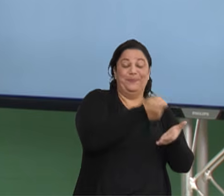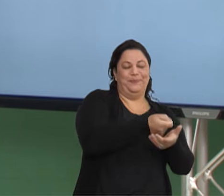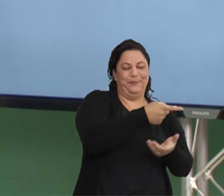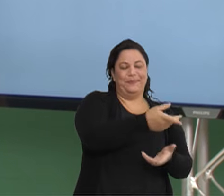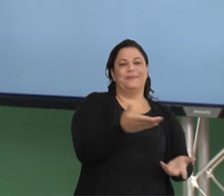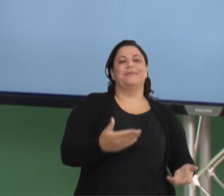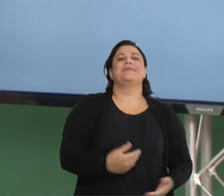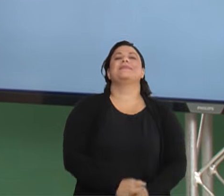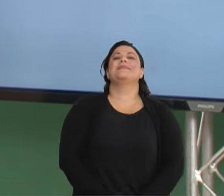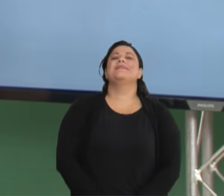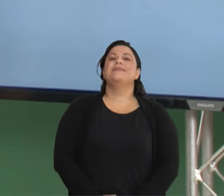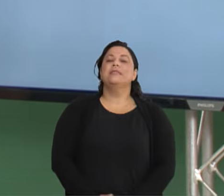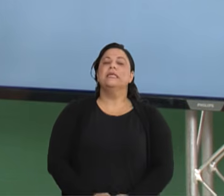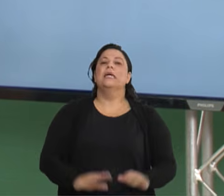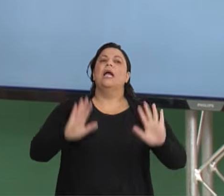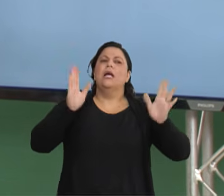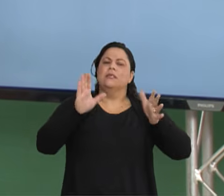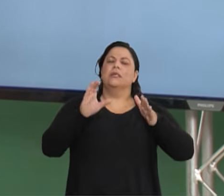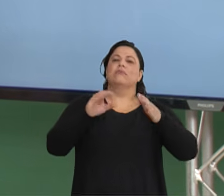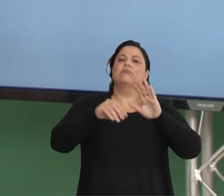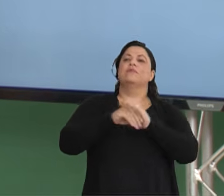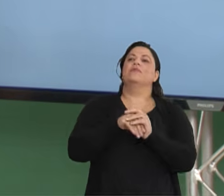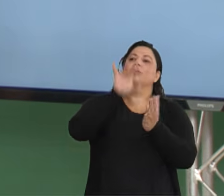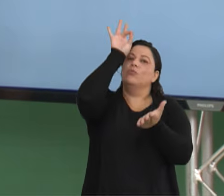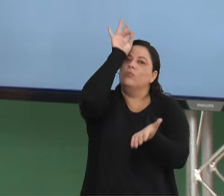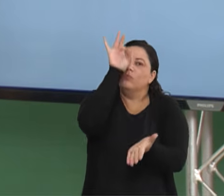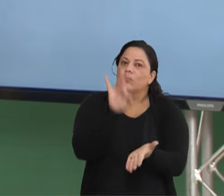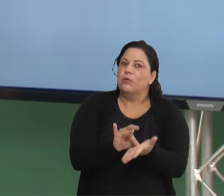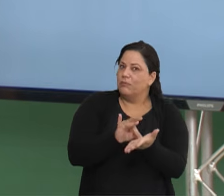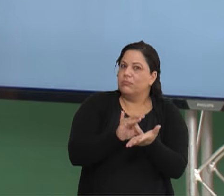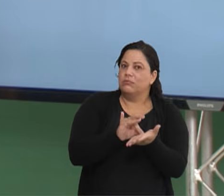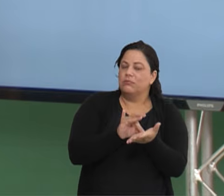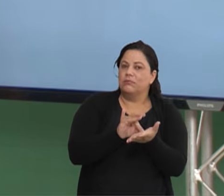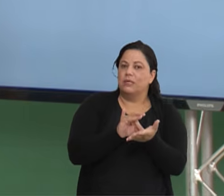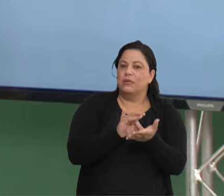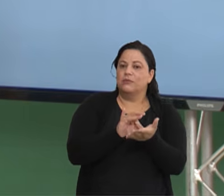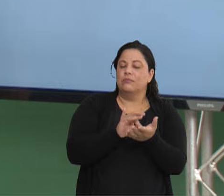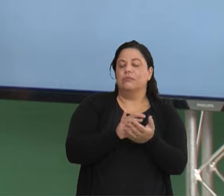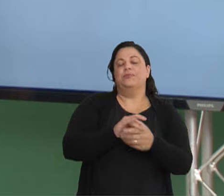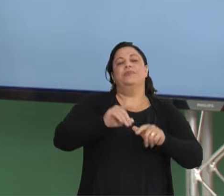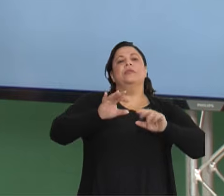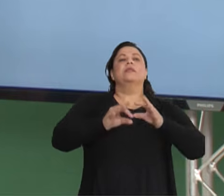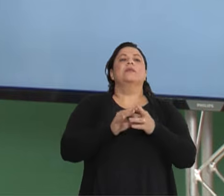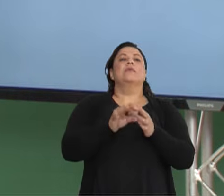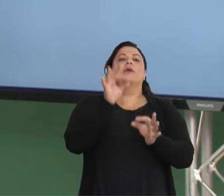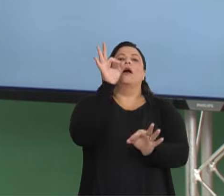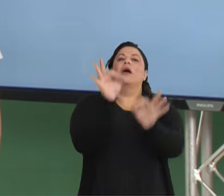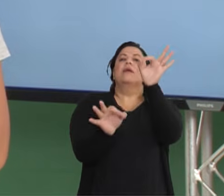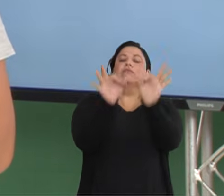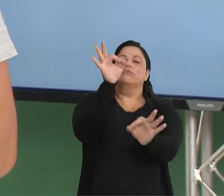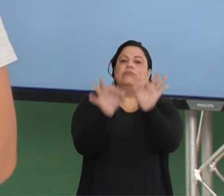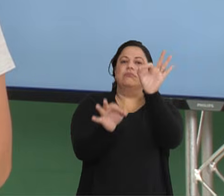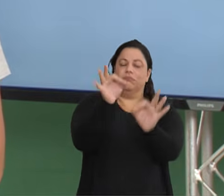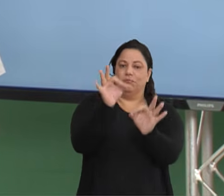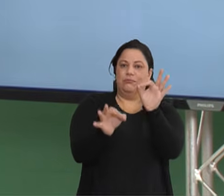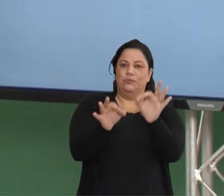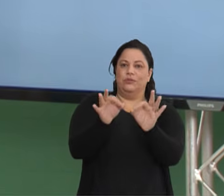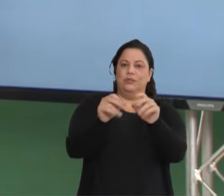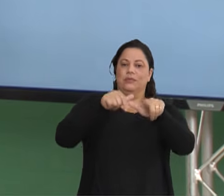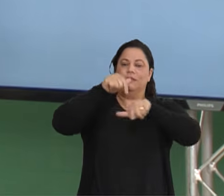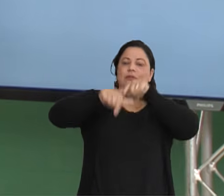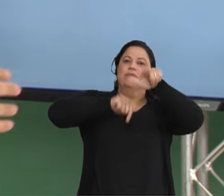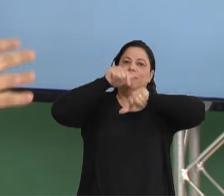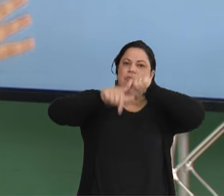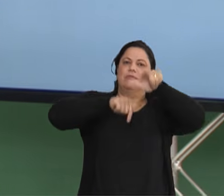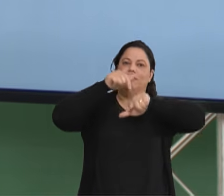essa Constituição de 1934. Uma Justiça do Trabalho ia passar a existir no Brasil. Então estava determinado em